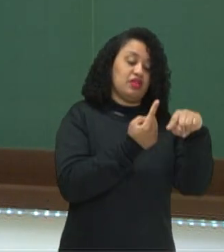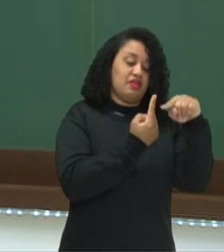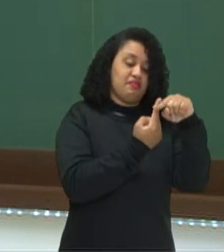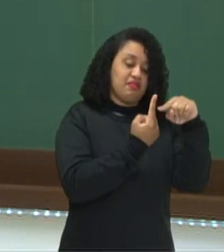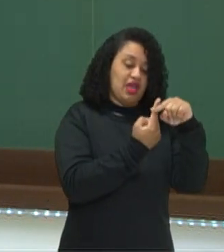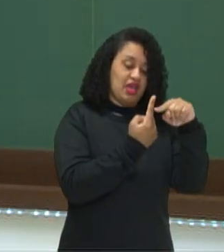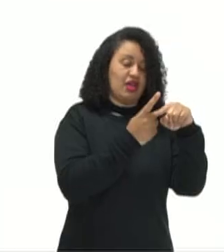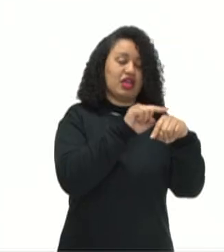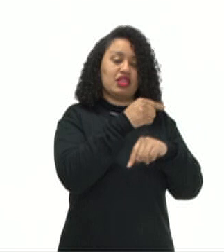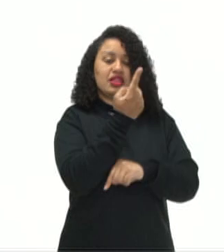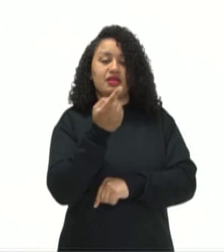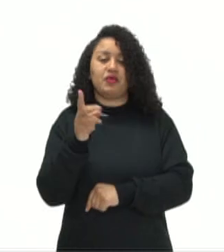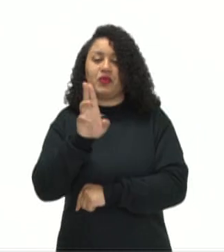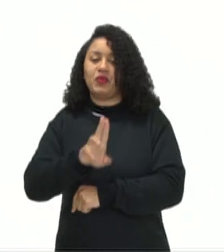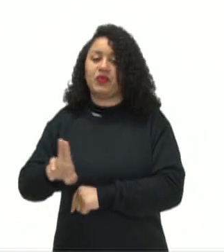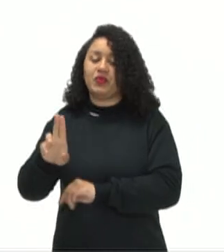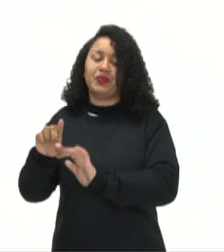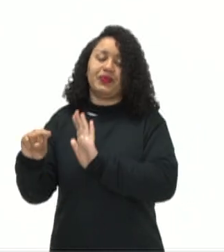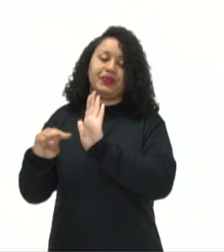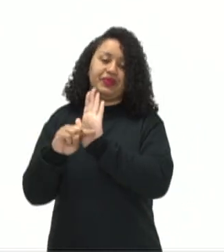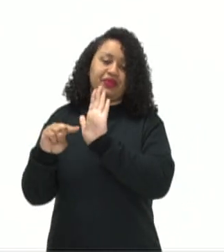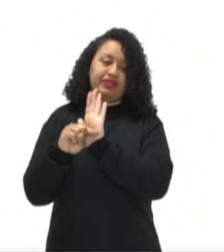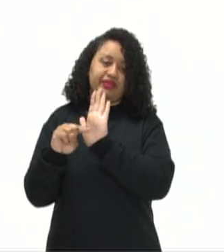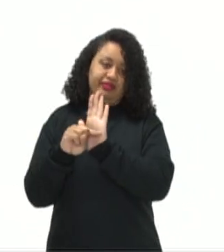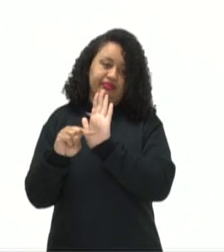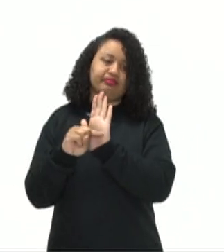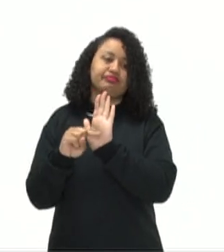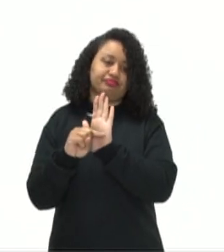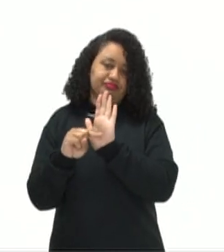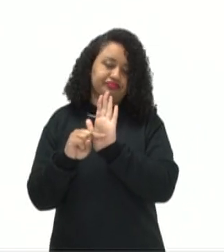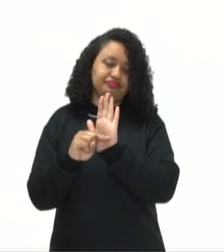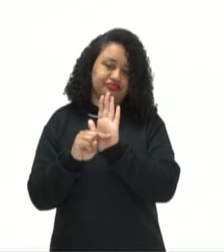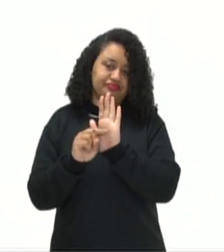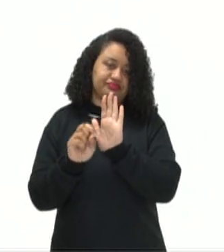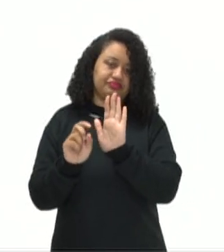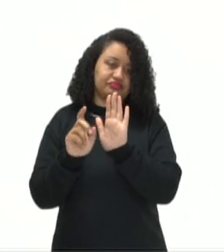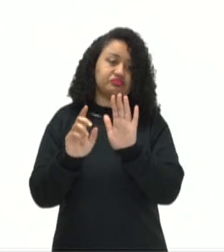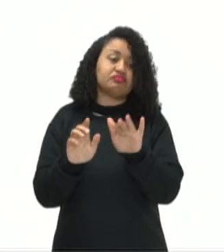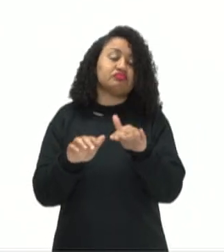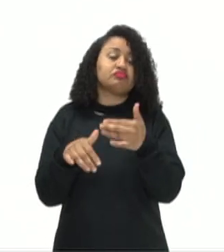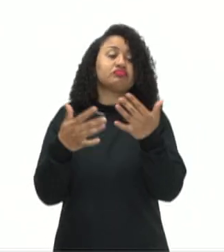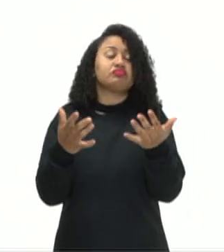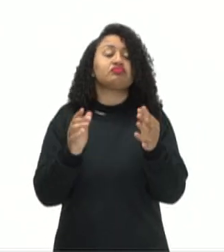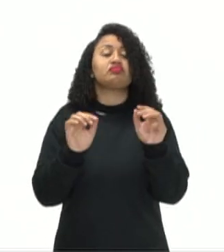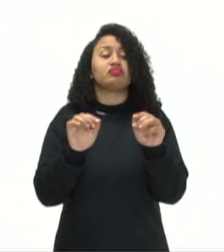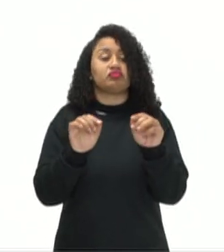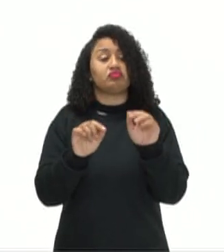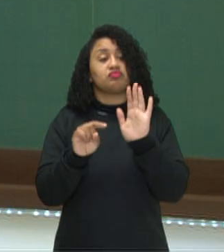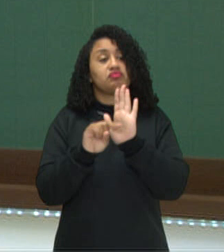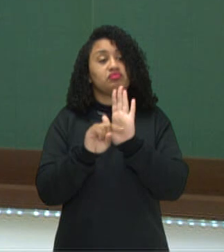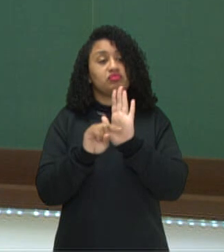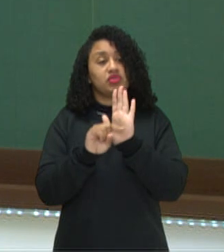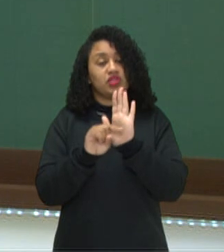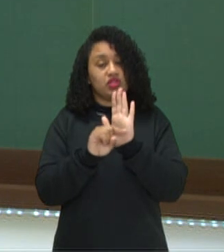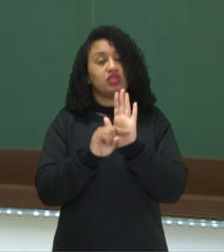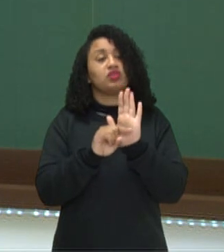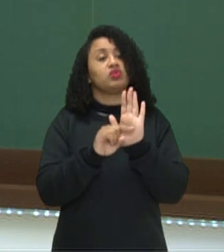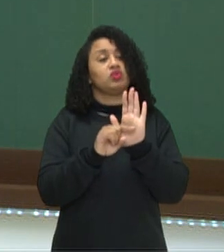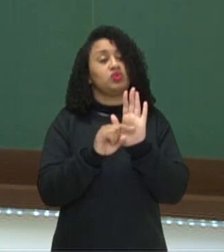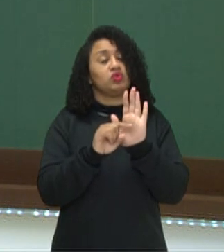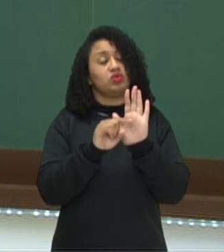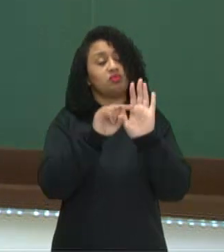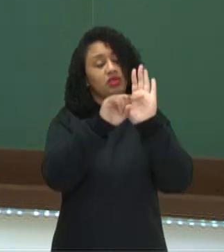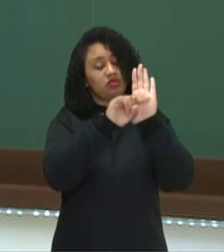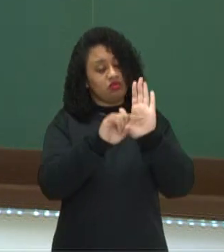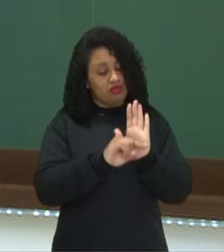x', utilizei o sinal de mais. E na sequência, o sinal de menos. Então, menos 3. Menos